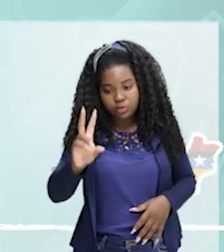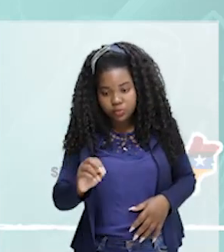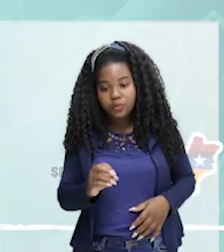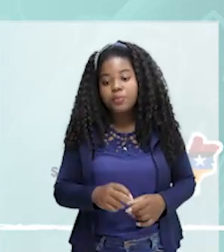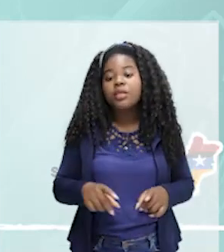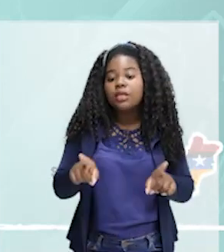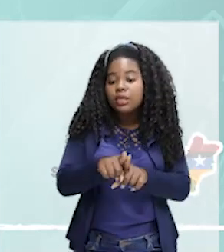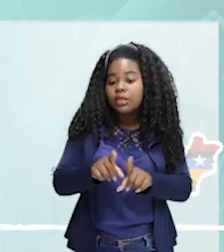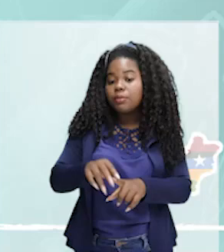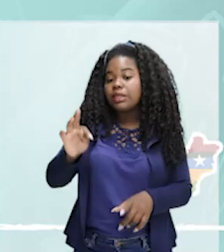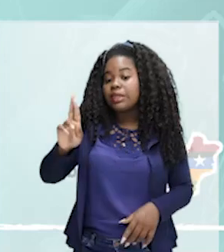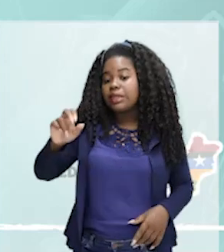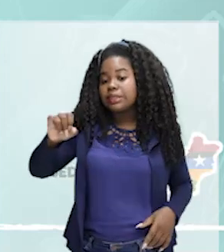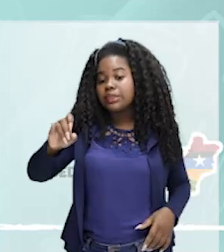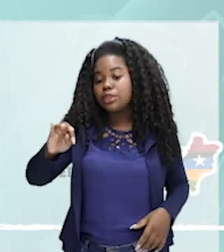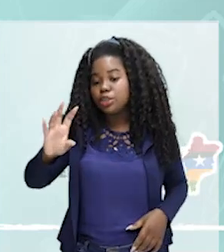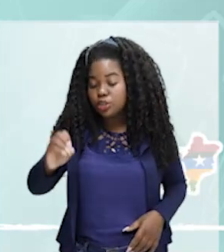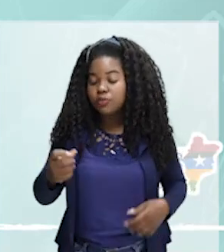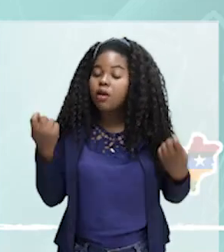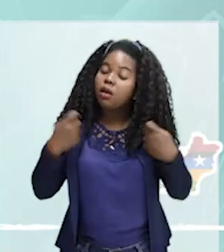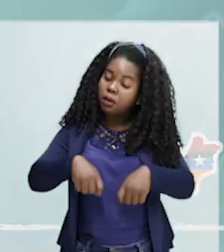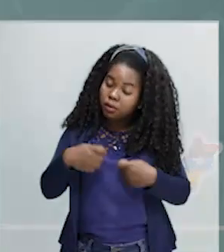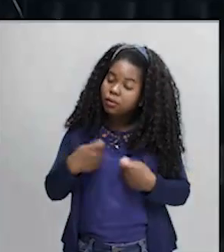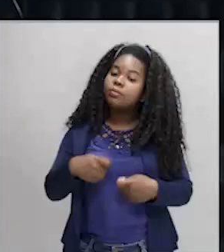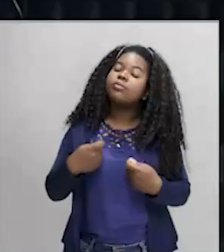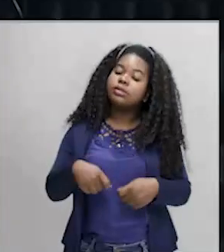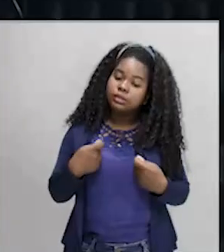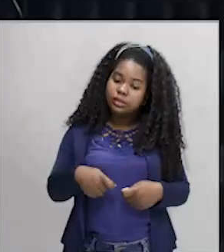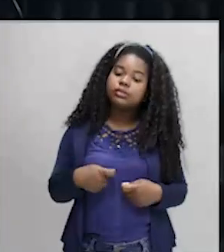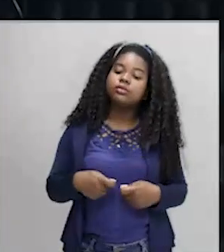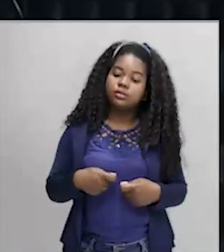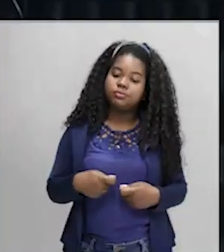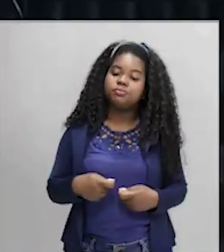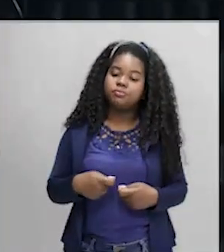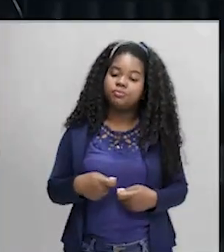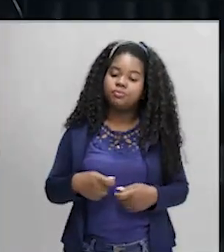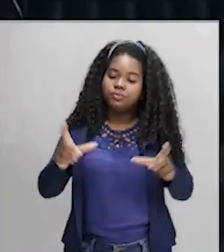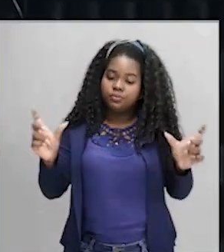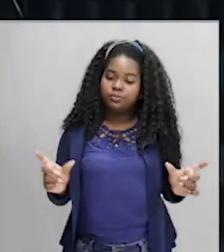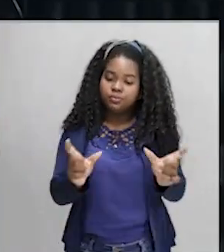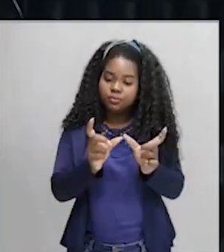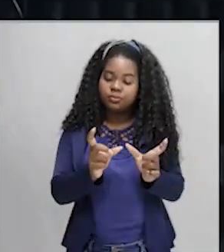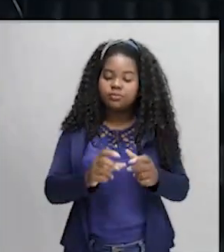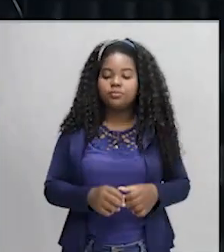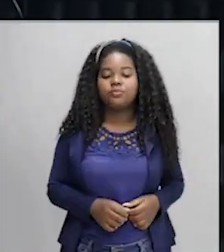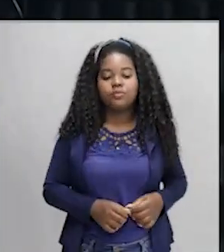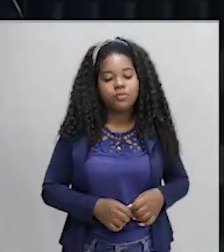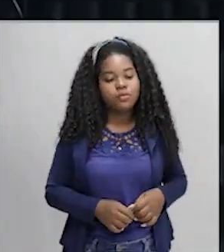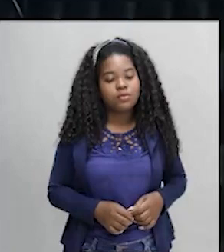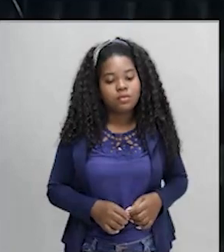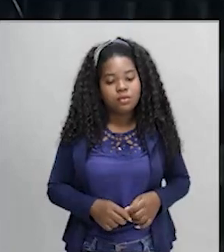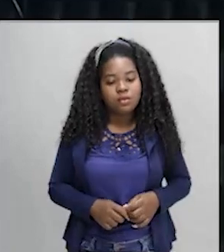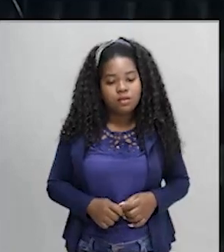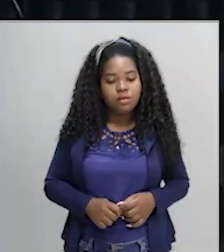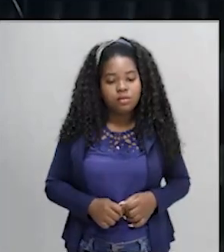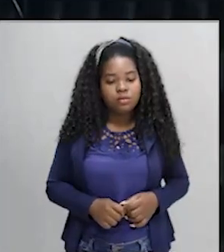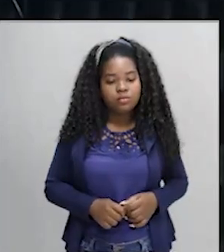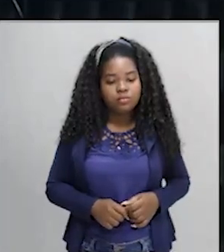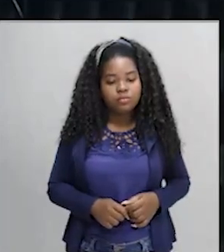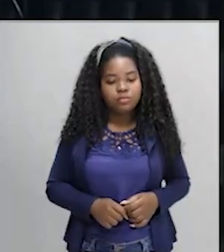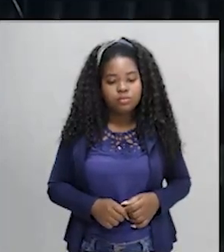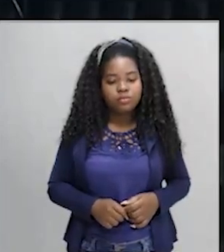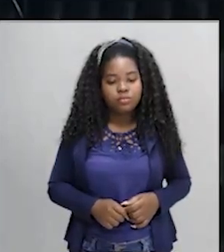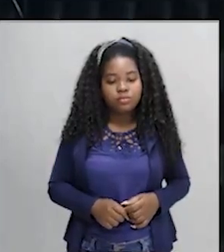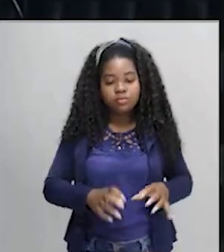verbo transitivo é aquele verbo que precisa de um objeto, objeto direto ou indireto. Quanto à